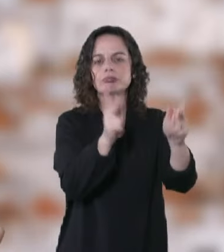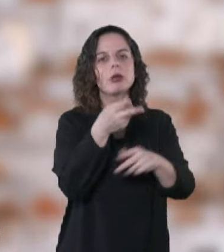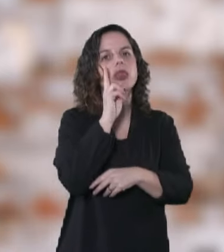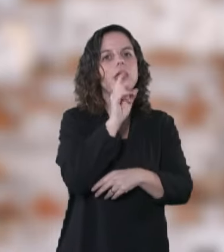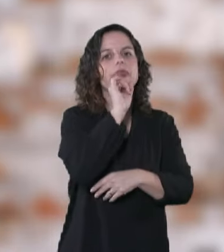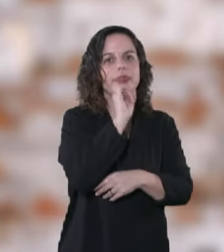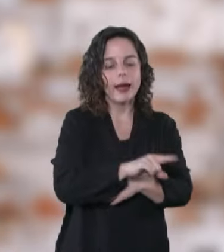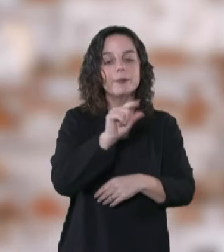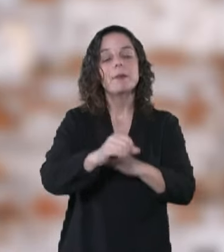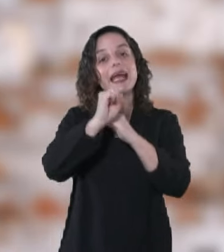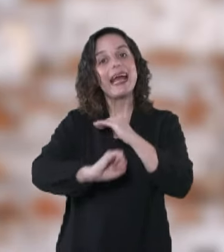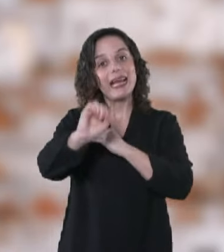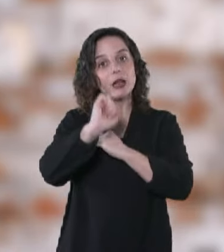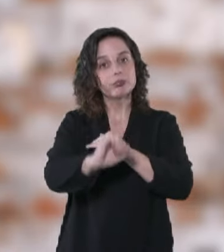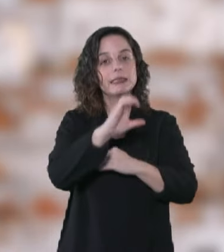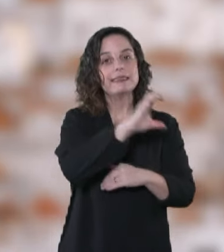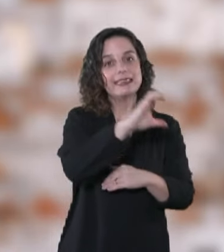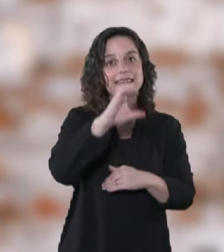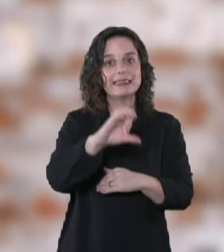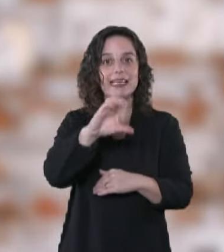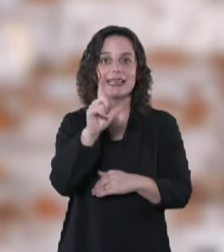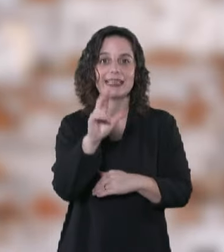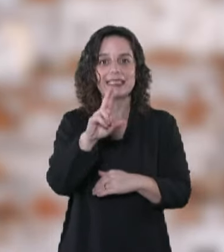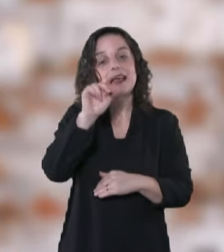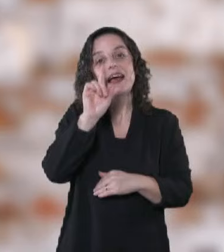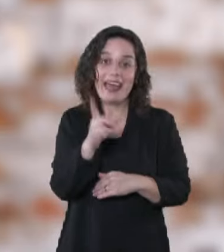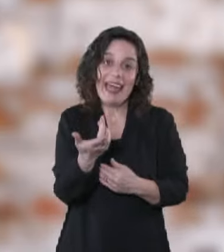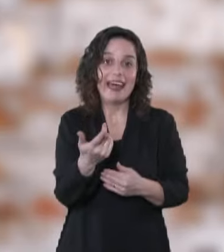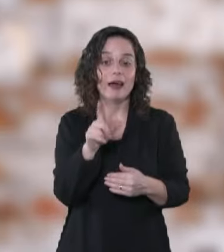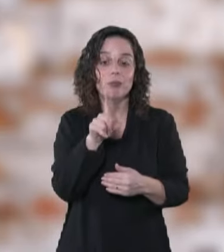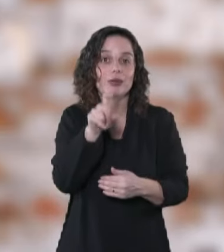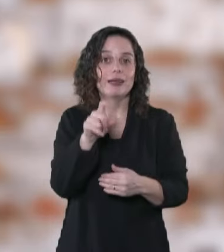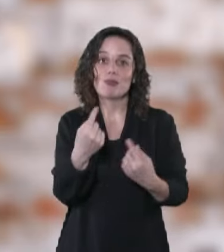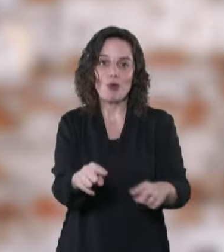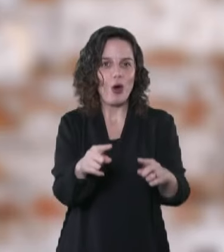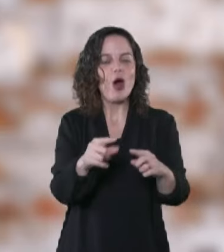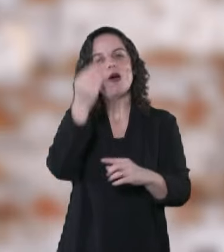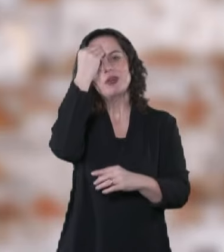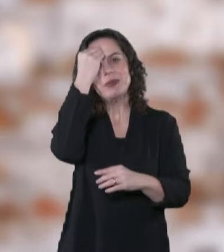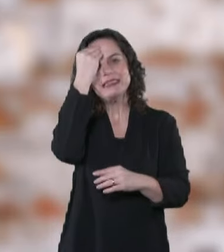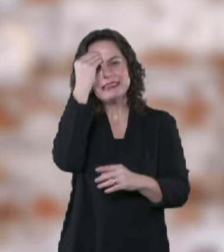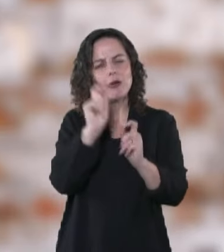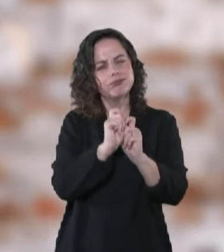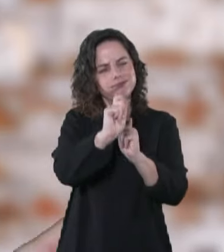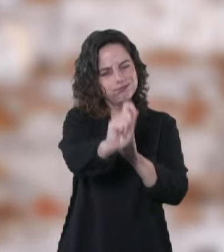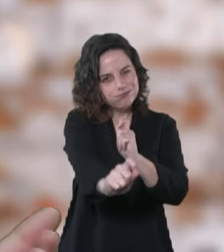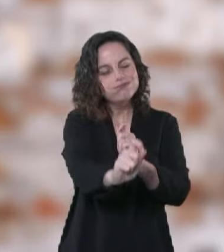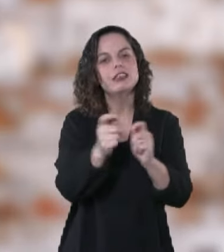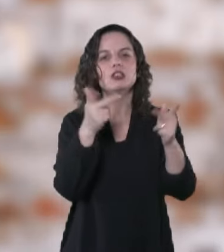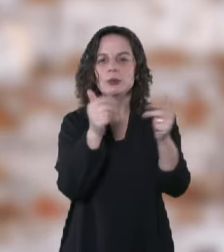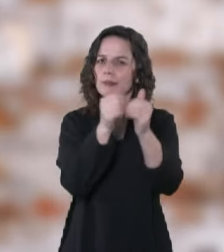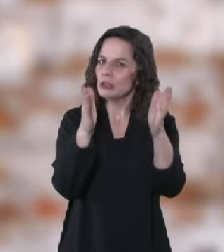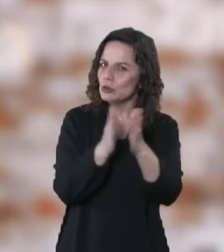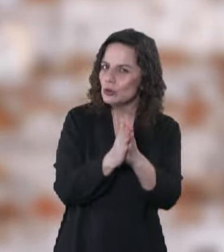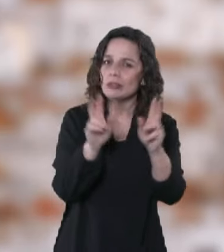através de um canal próprio que temos, que é o CC Clicks, que é, lá está, à distância de um clique, formação permanente, disponível para todos os contabilistas certificados em